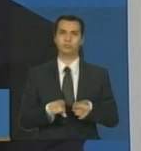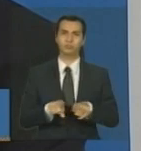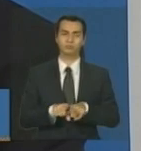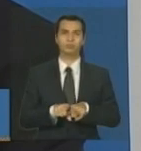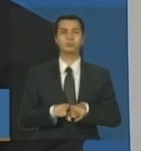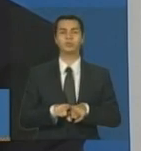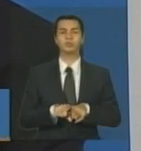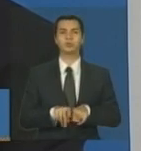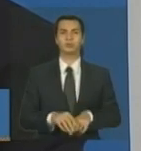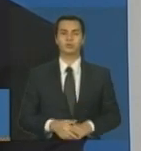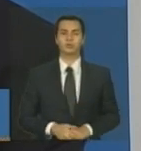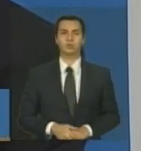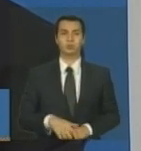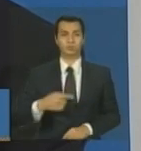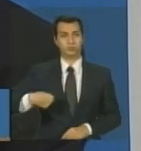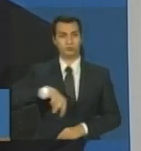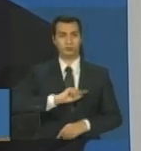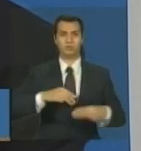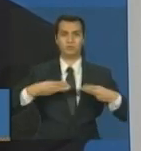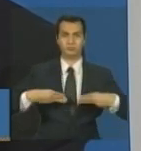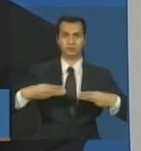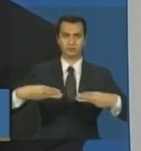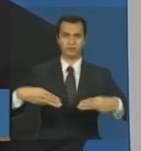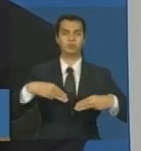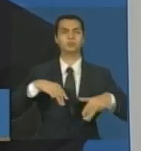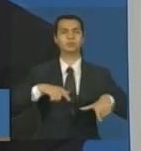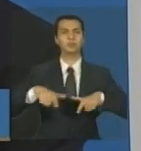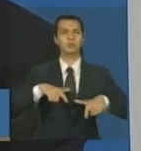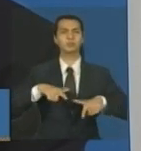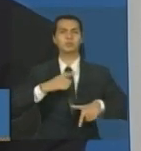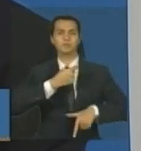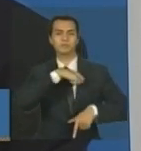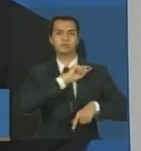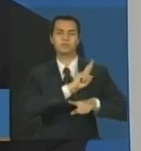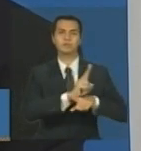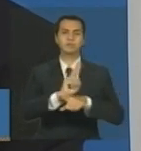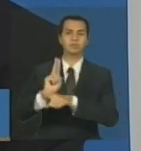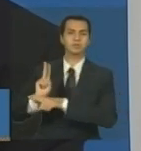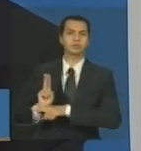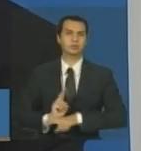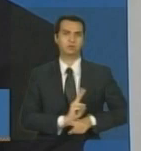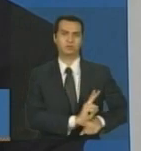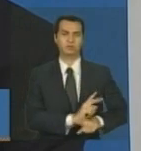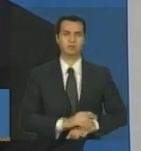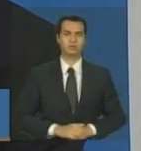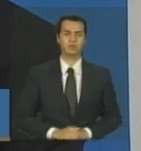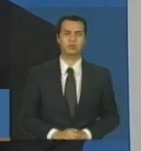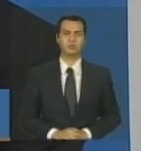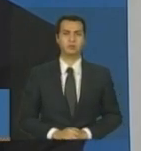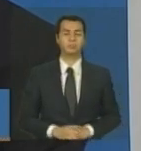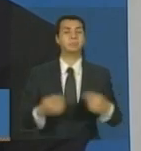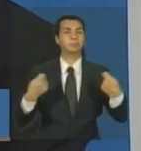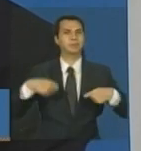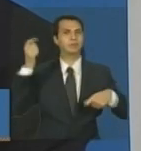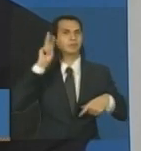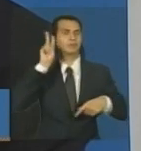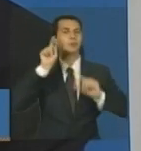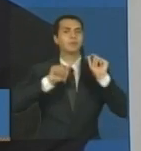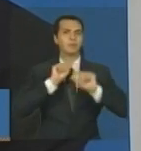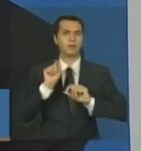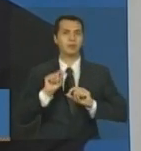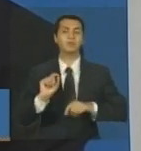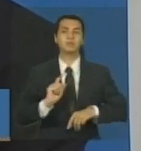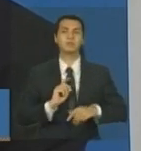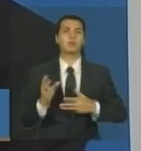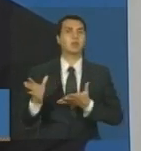E com isso o Ministério, então, faz esse trabalho de fiscalização. Um detalhe importante a ser lembrado é que não só são denúncias